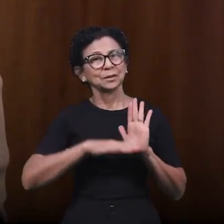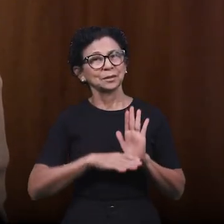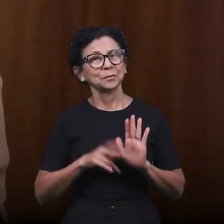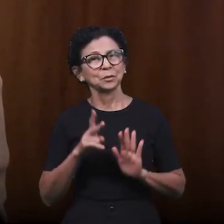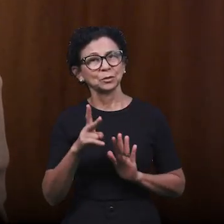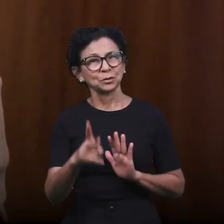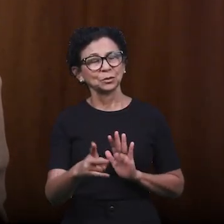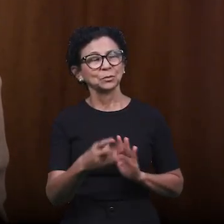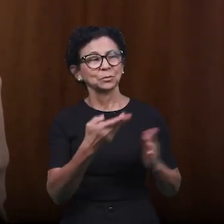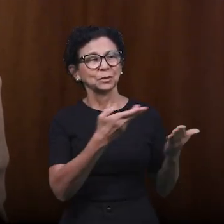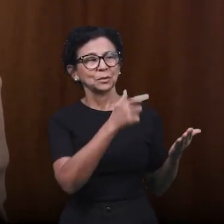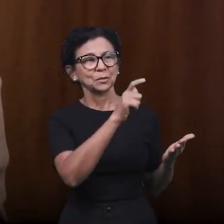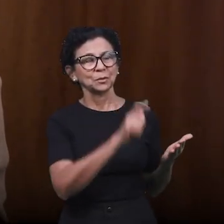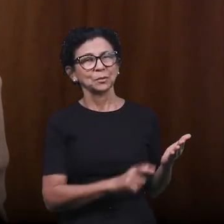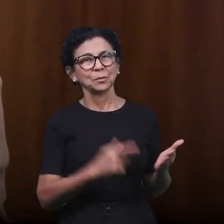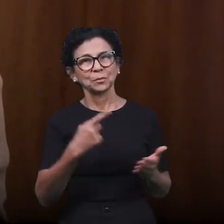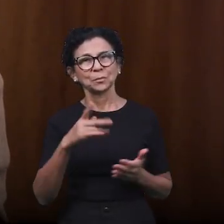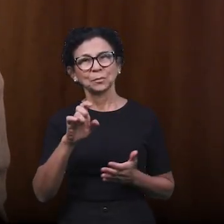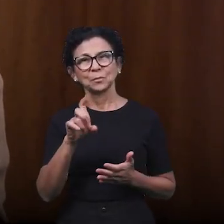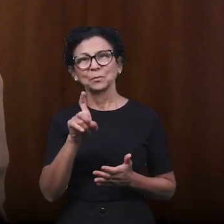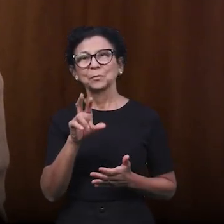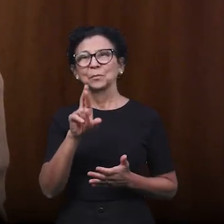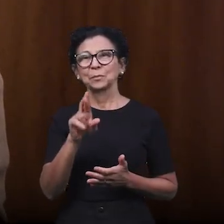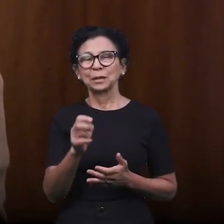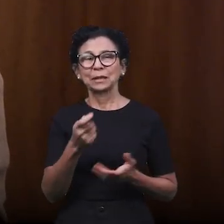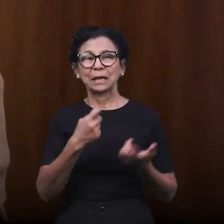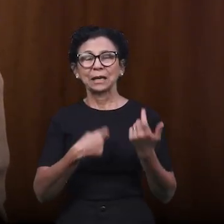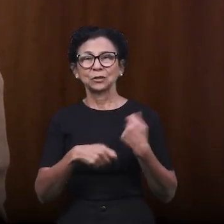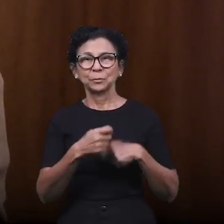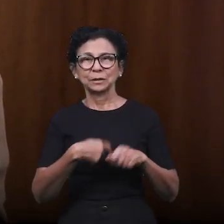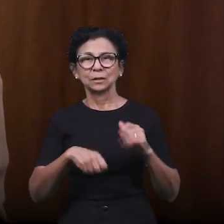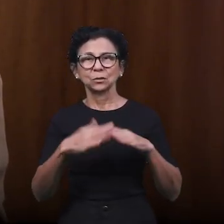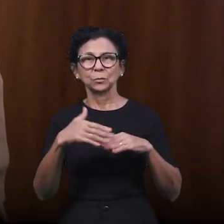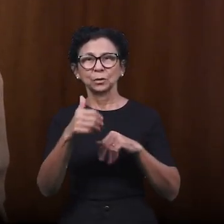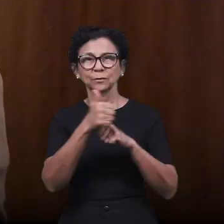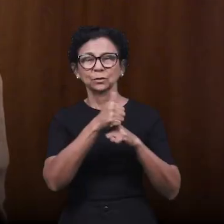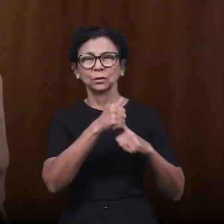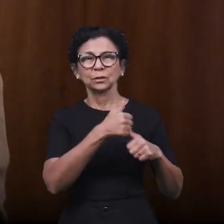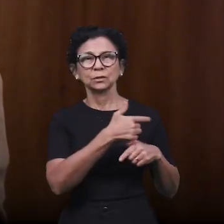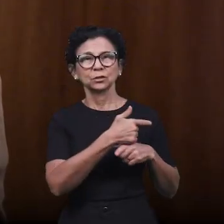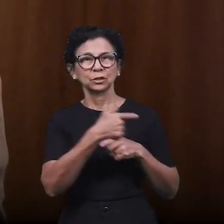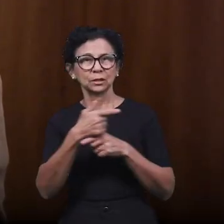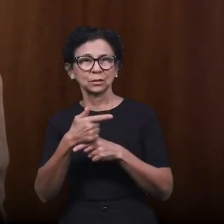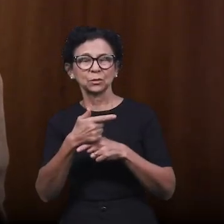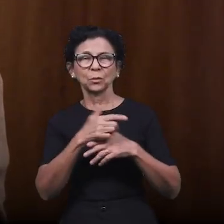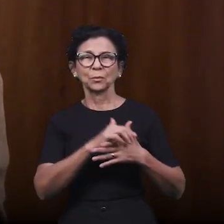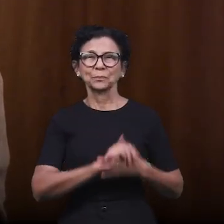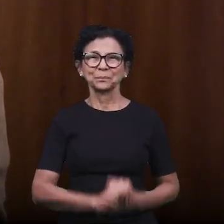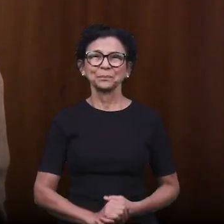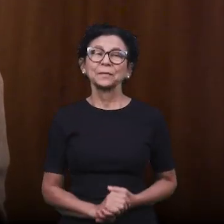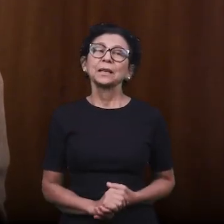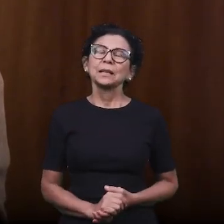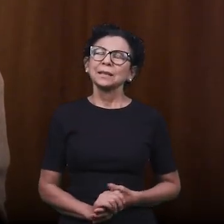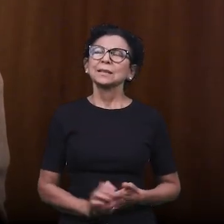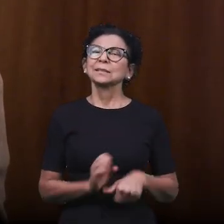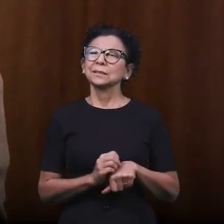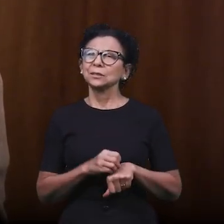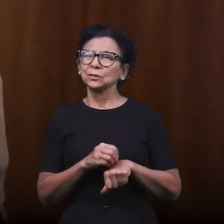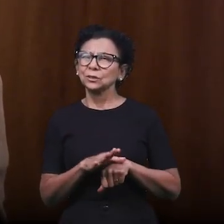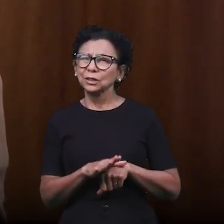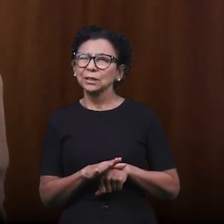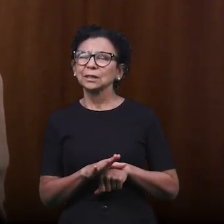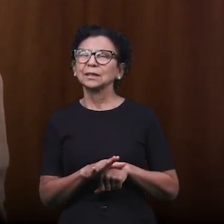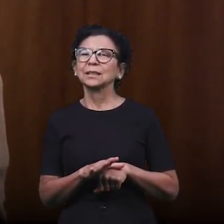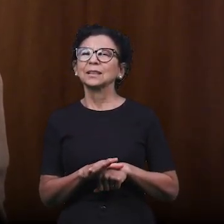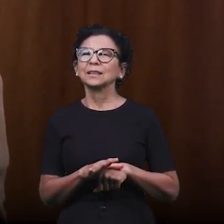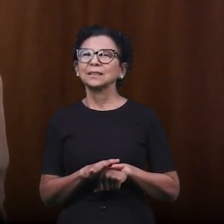nós continuarmos aqui com esse convidado, Pedro Viana, administrador, gestor de negócio, que vai trazer mais